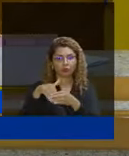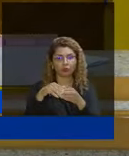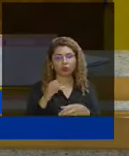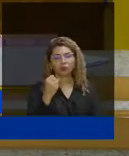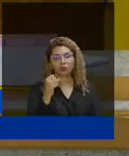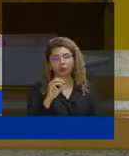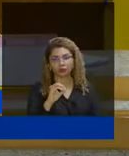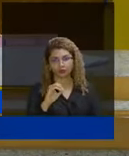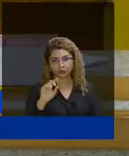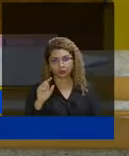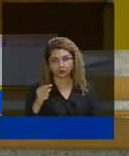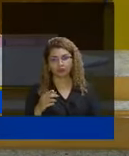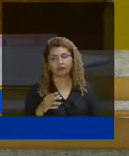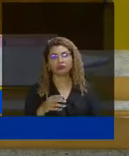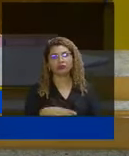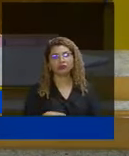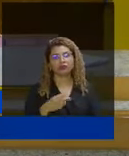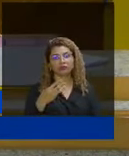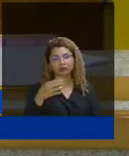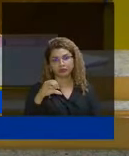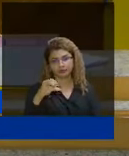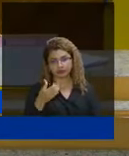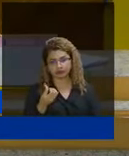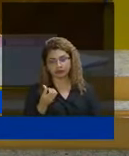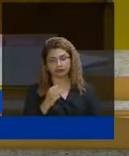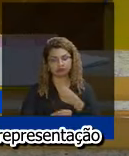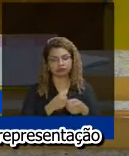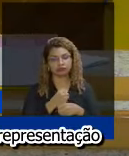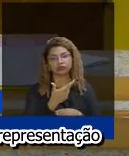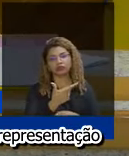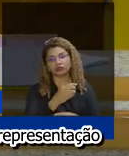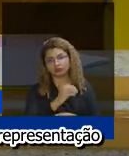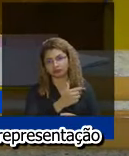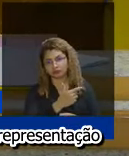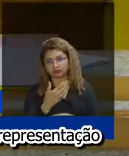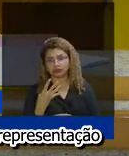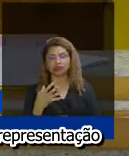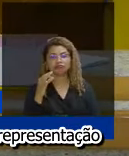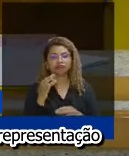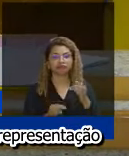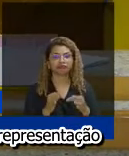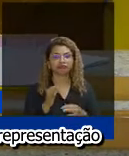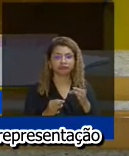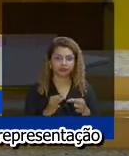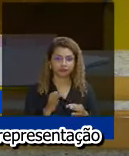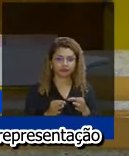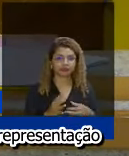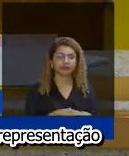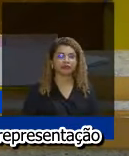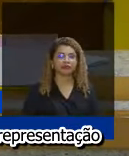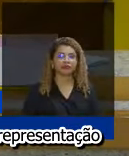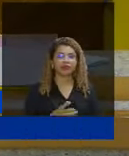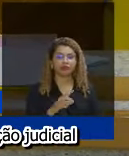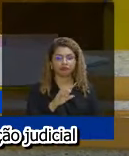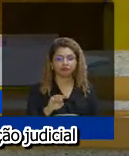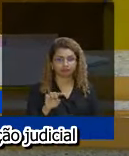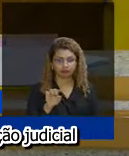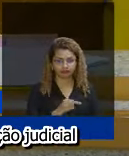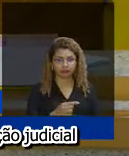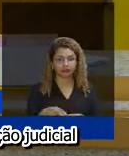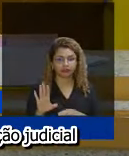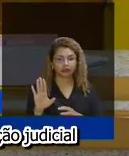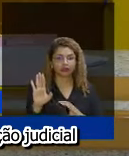e 8.397, ambos de 2024, que julgaram procedentes em parte os pedidos da representação por